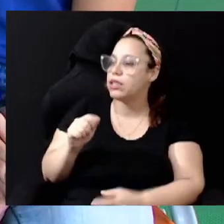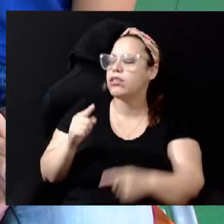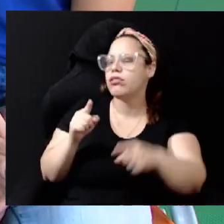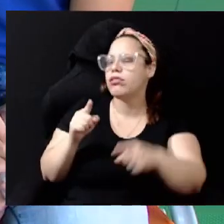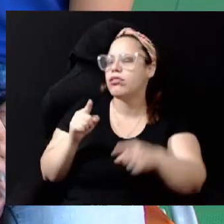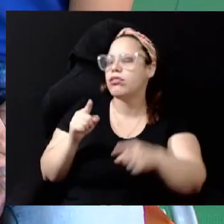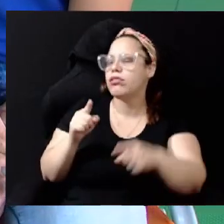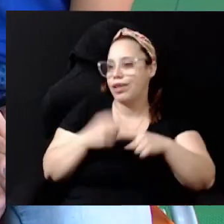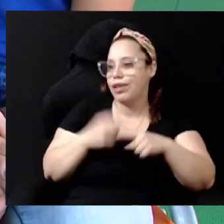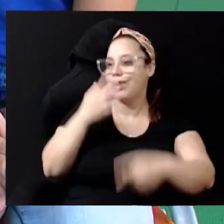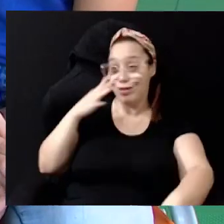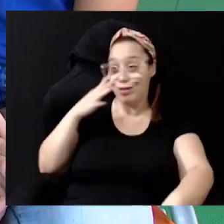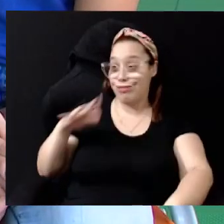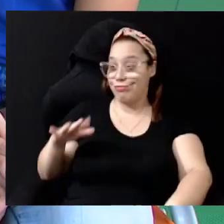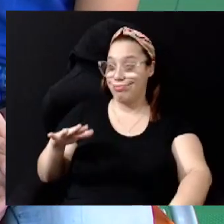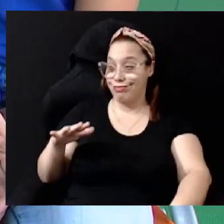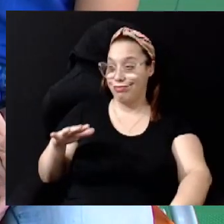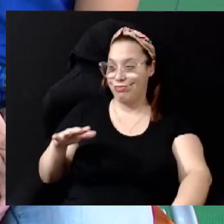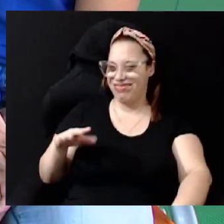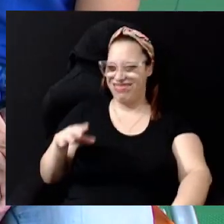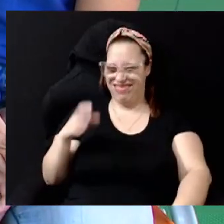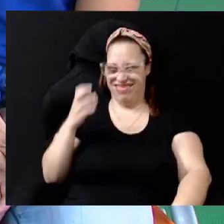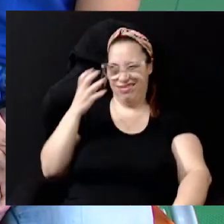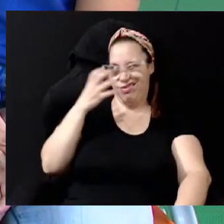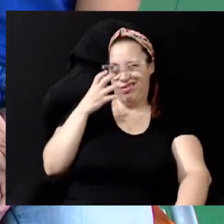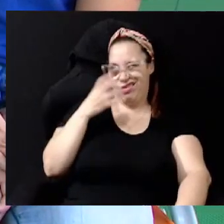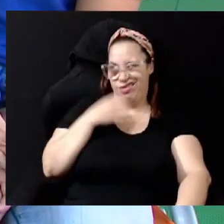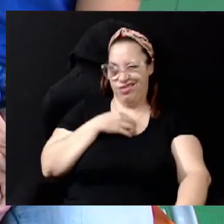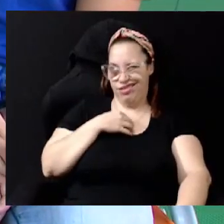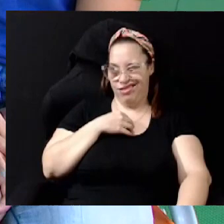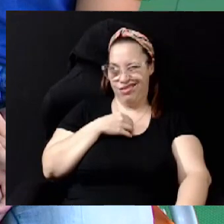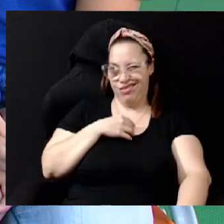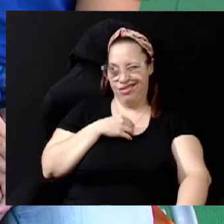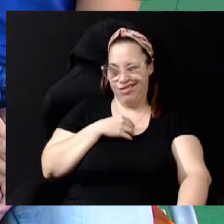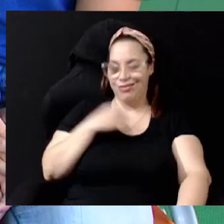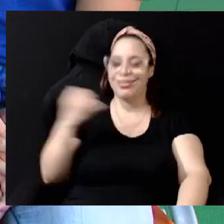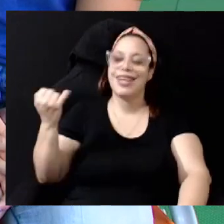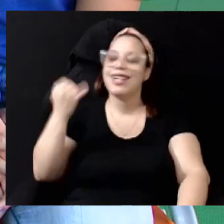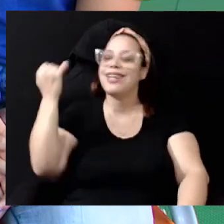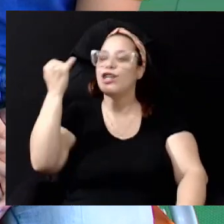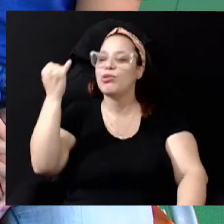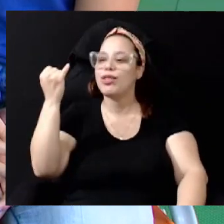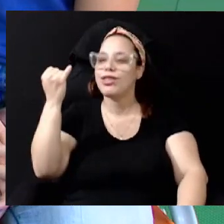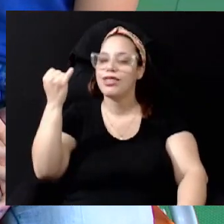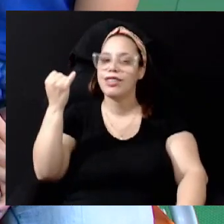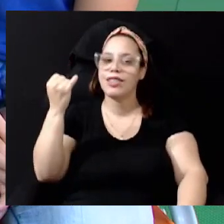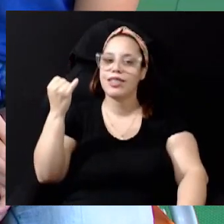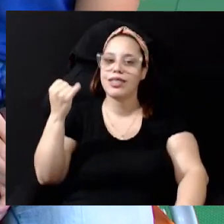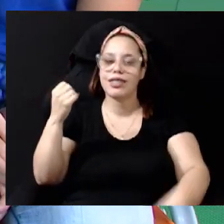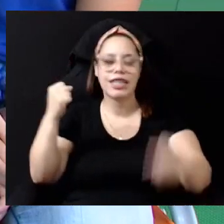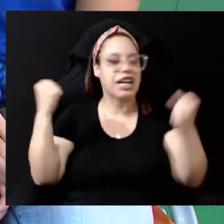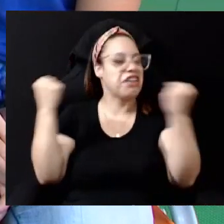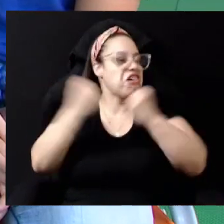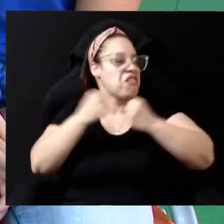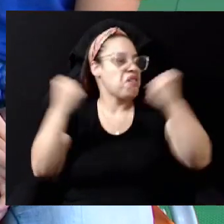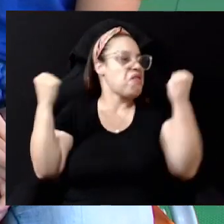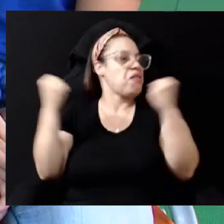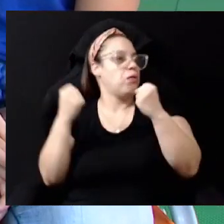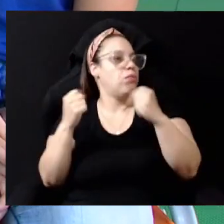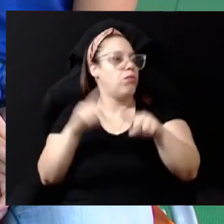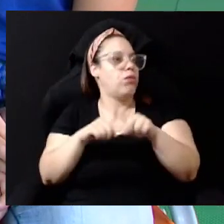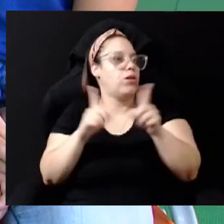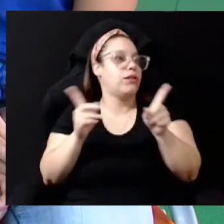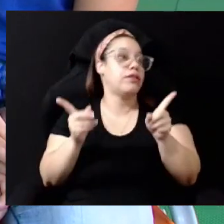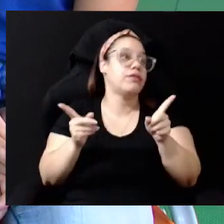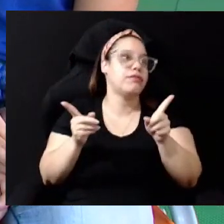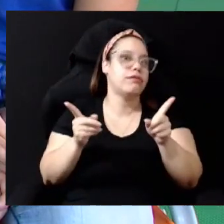Porque, claro, né, quando a gente é criança, a gente não encara assim, não entende a importância disso, de já cuidar, não é? E tudo